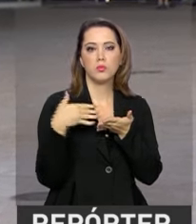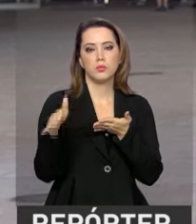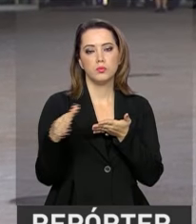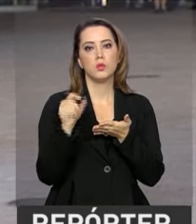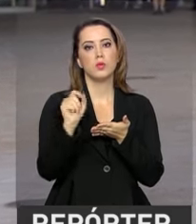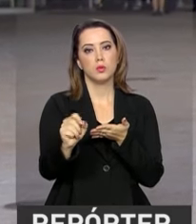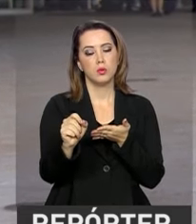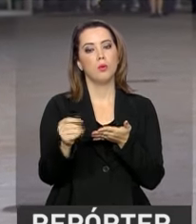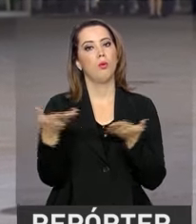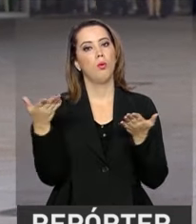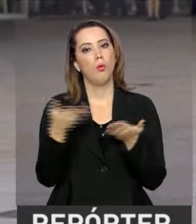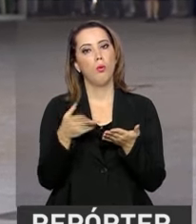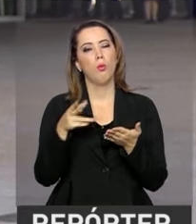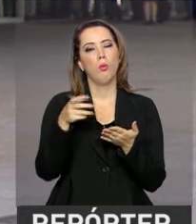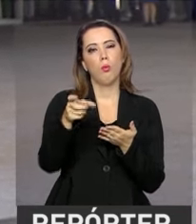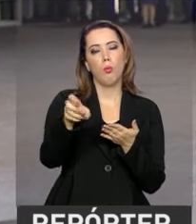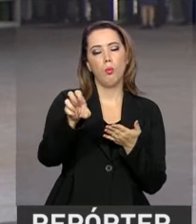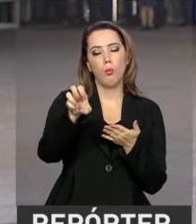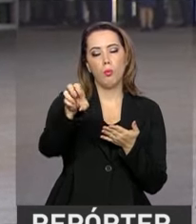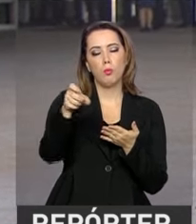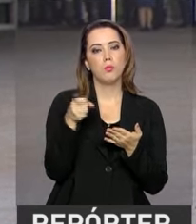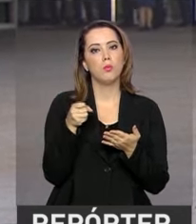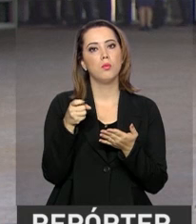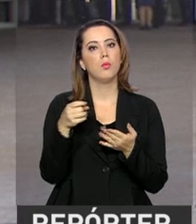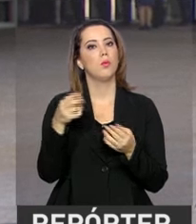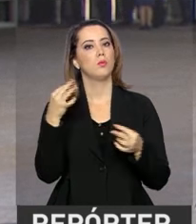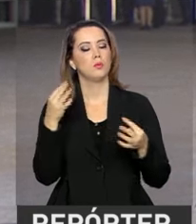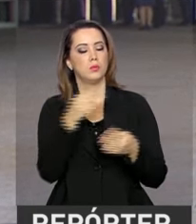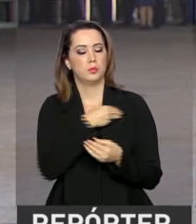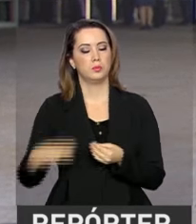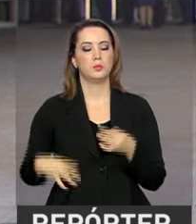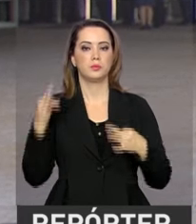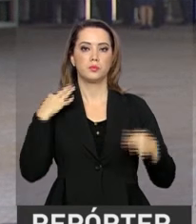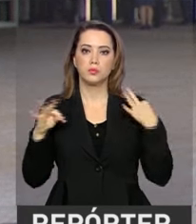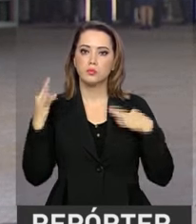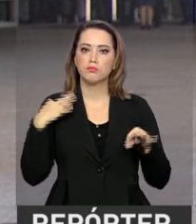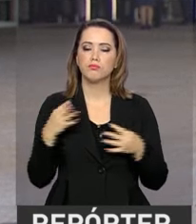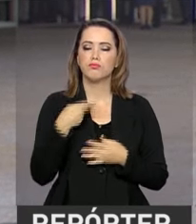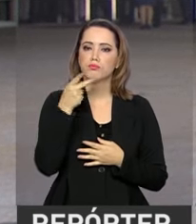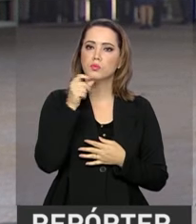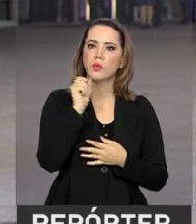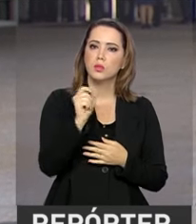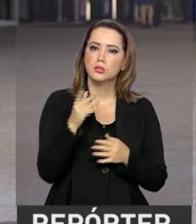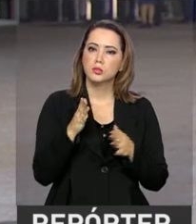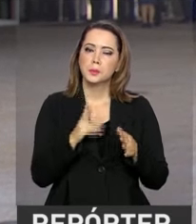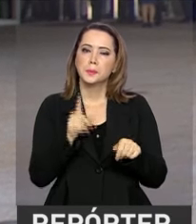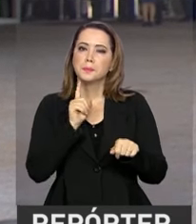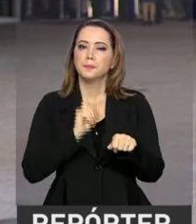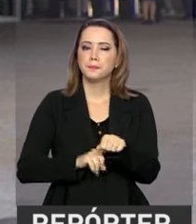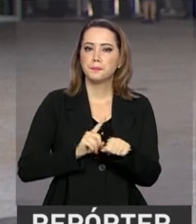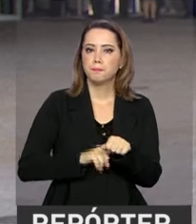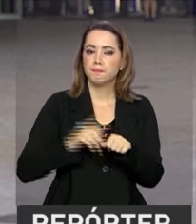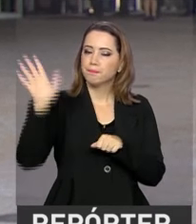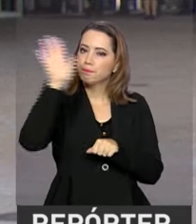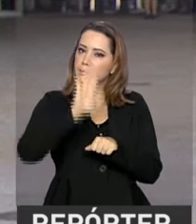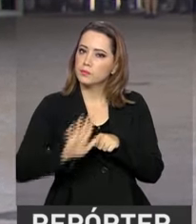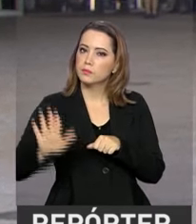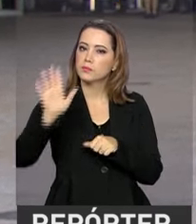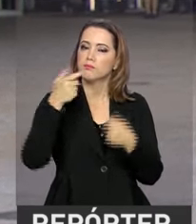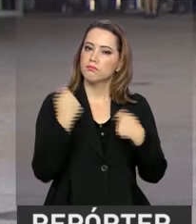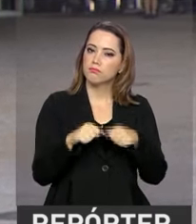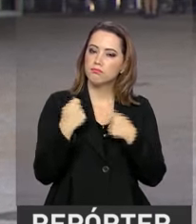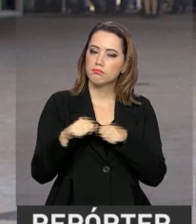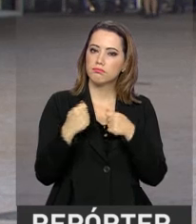o agora ex-ministro do Turismo Henrique Eduardo Alves afirma que o momento nacional exige atitudes pessoais